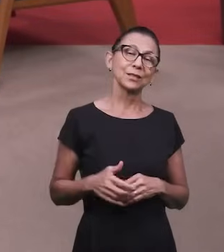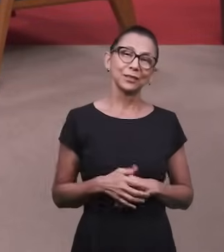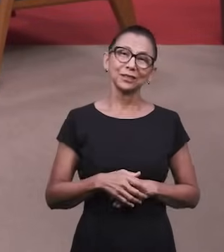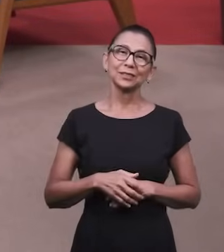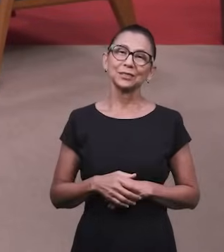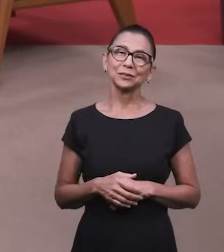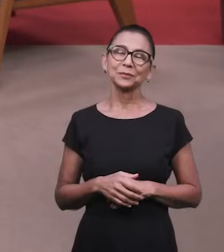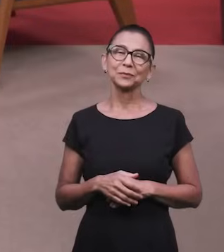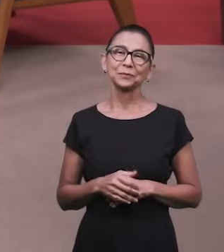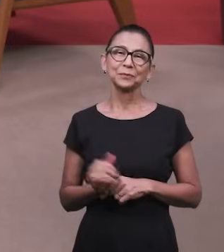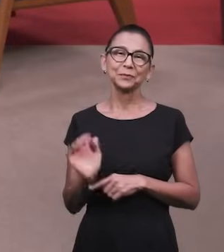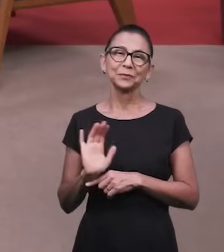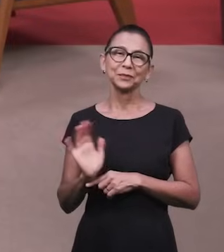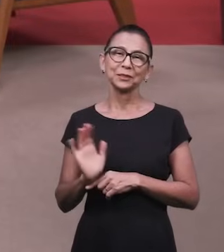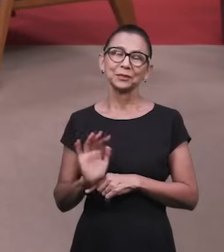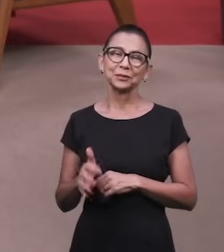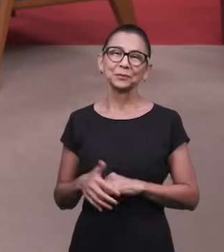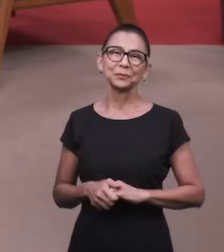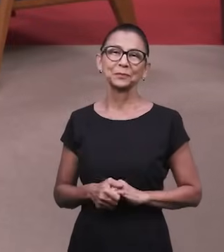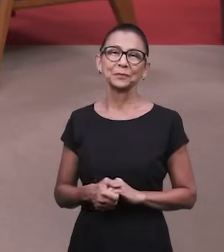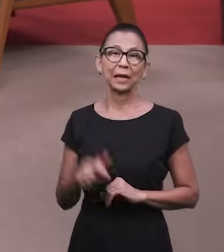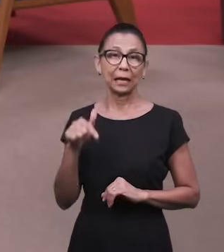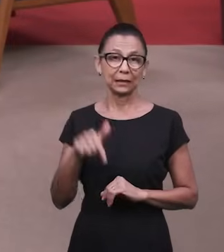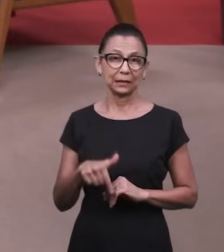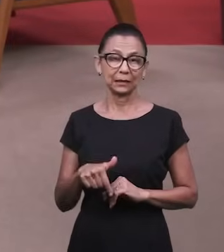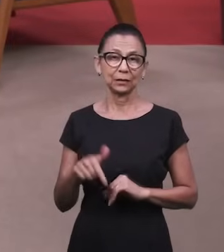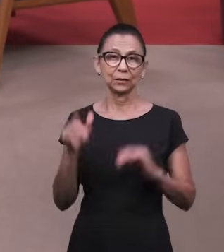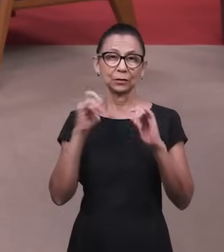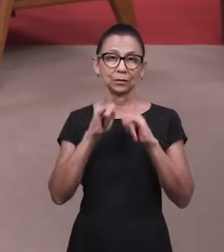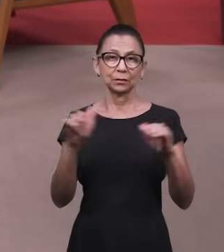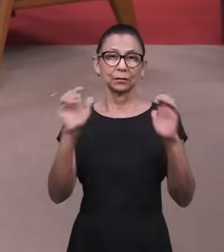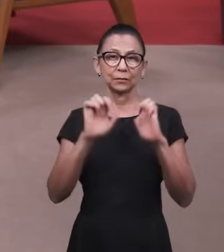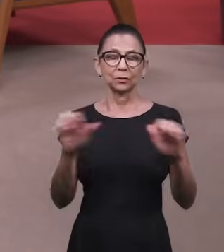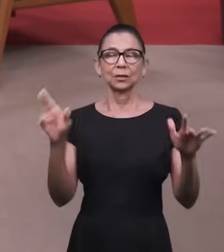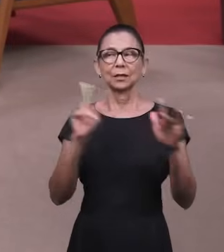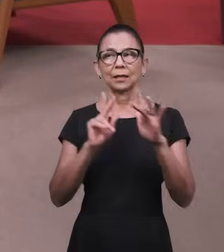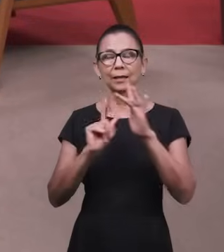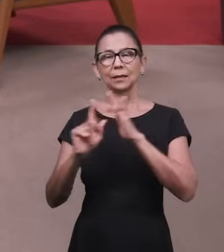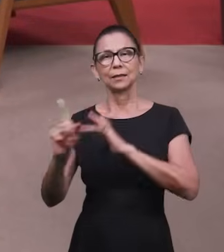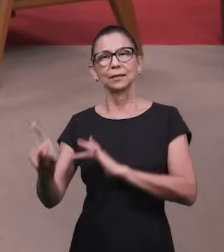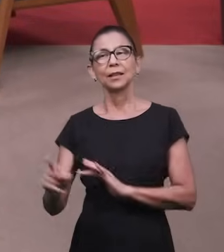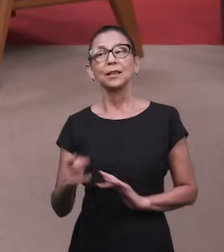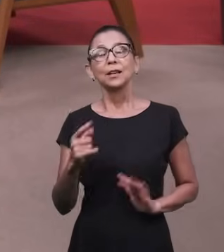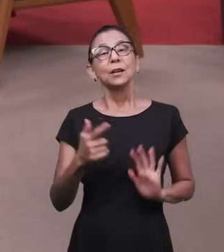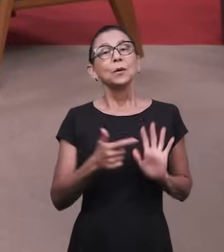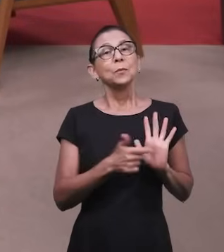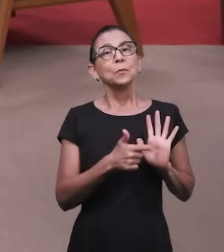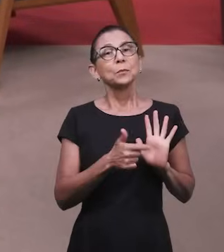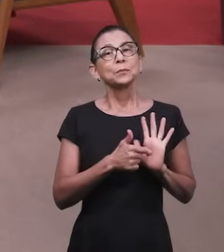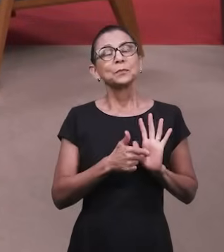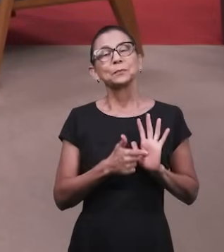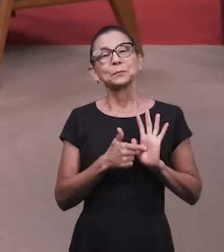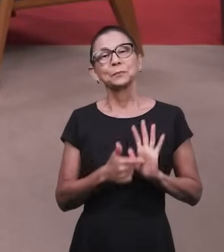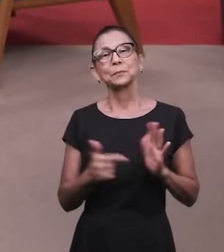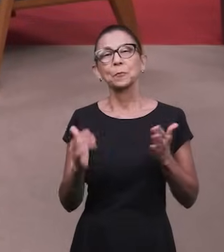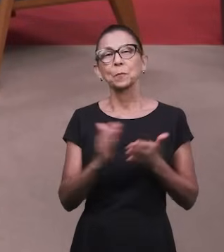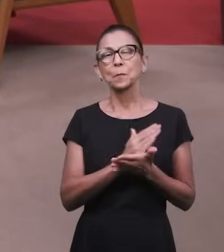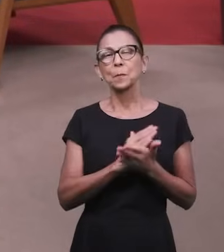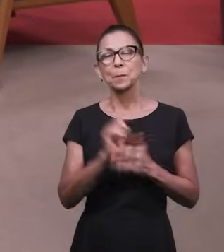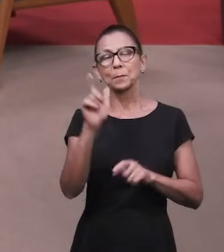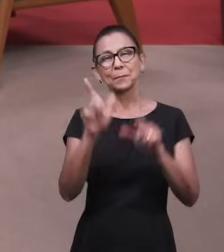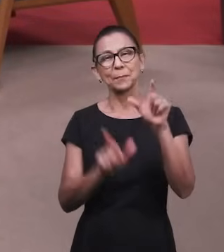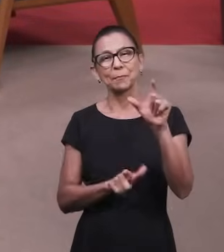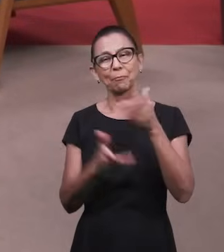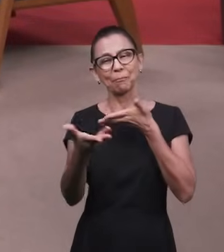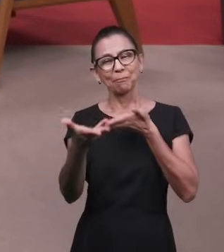programa Anunciando o Evangelho Eterno. E agora nós vamos trazer aqui algumas participações que nos foram